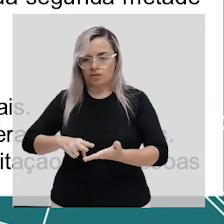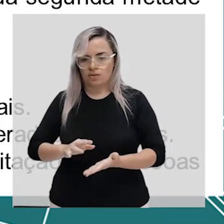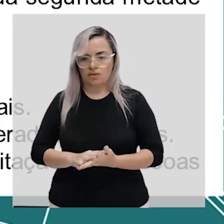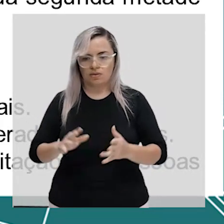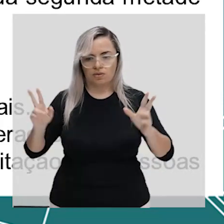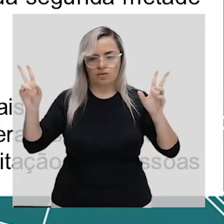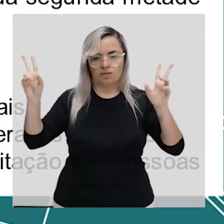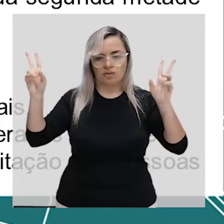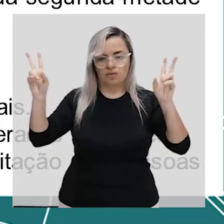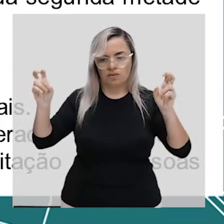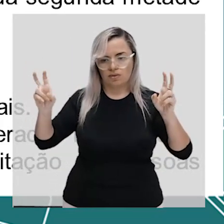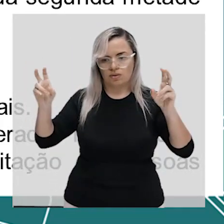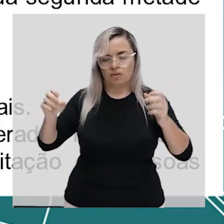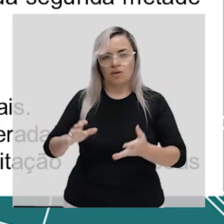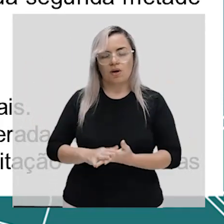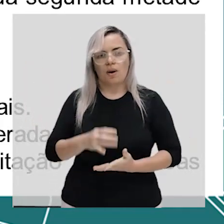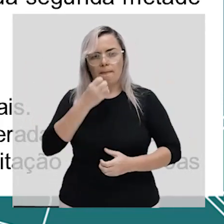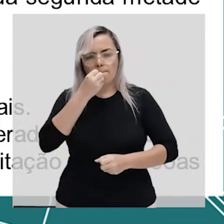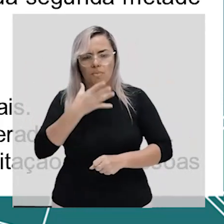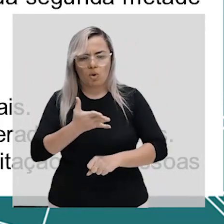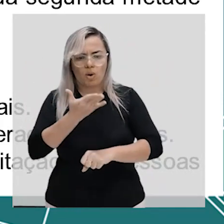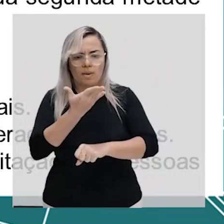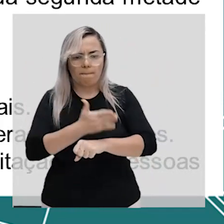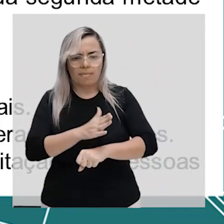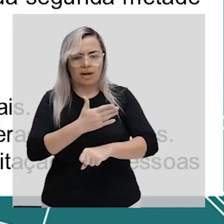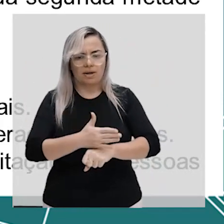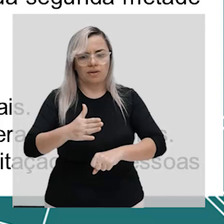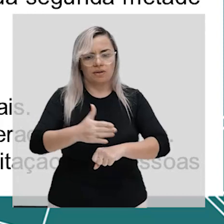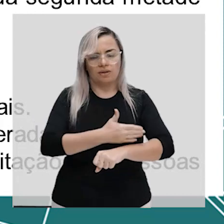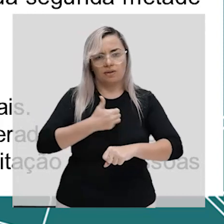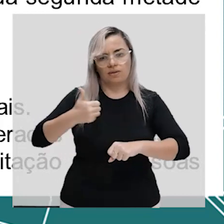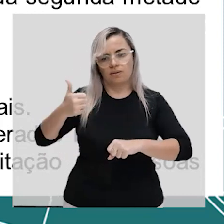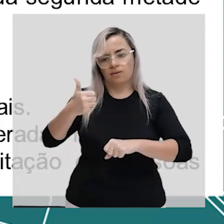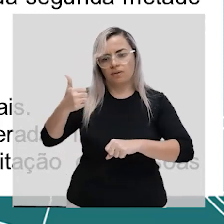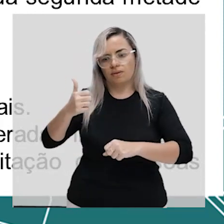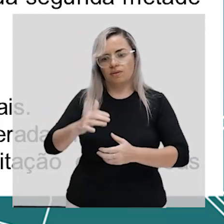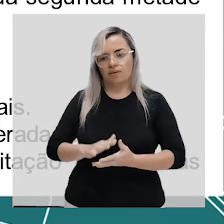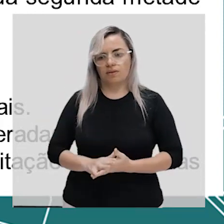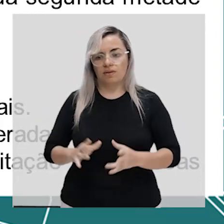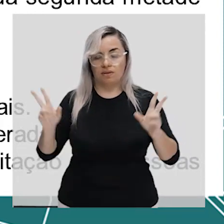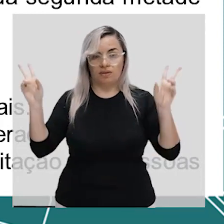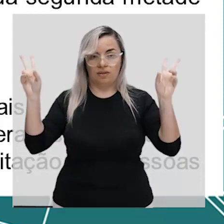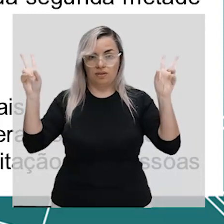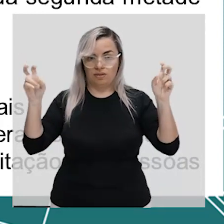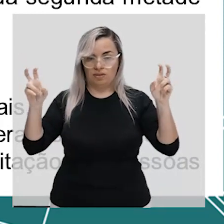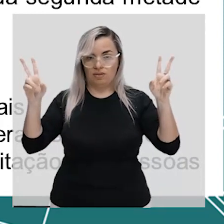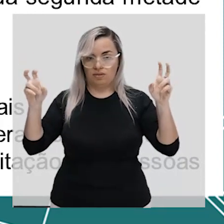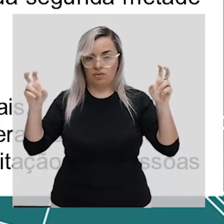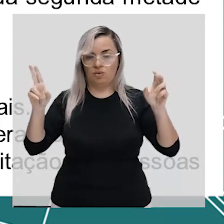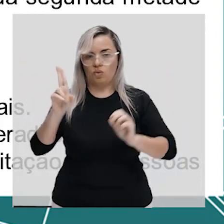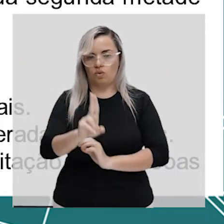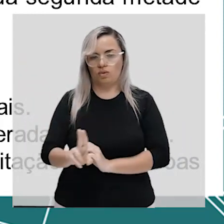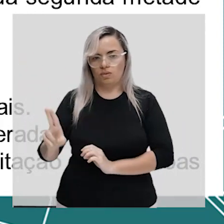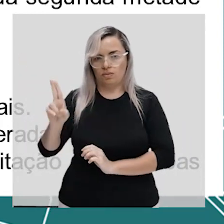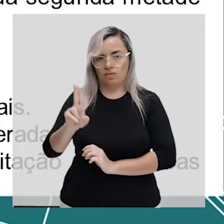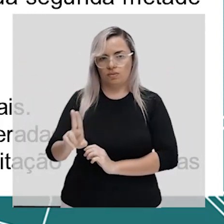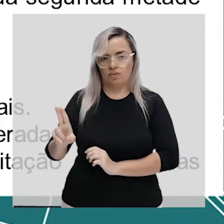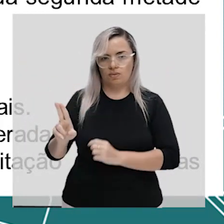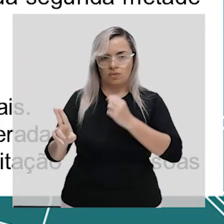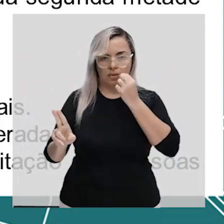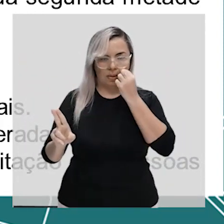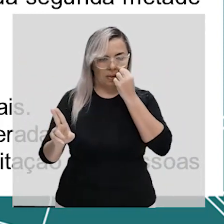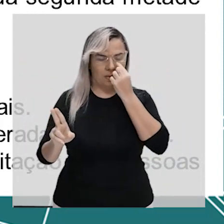aspas, boas práticas de melhoramento. Entre aspas, boas práticas de